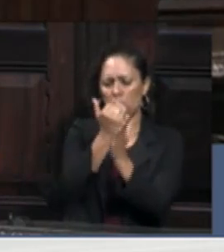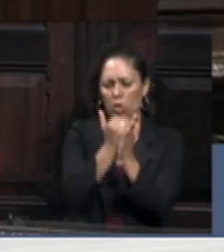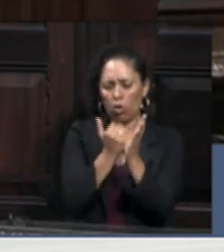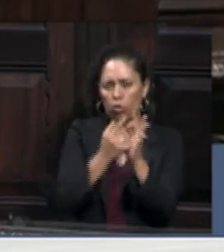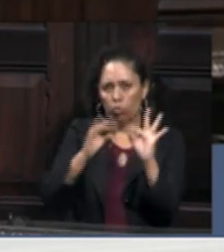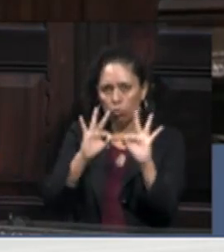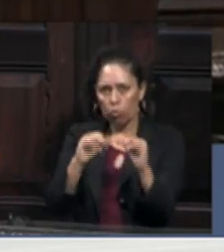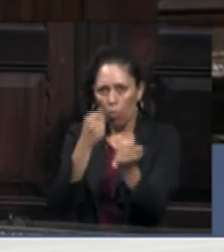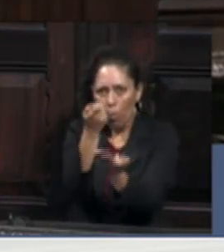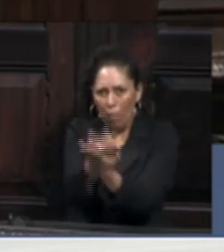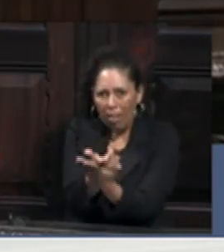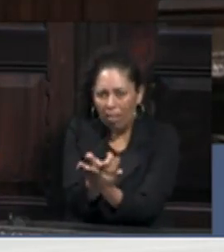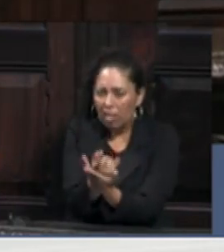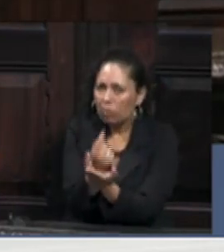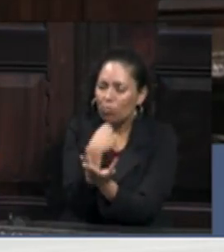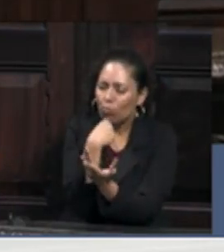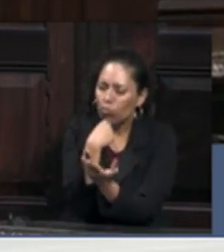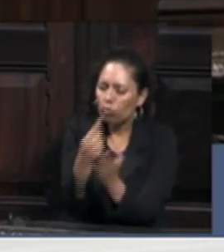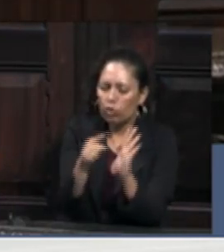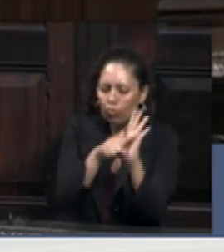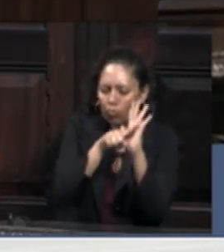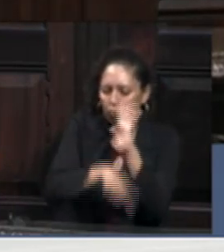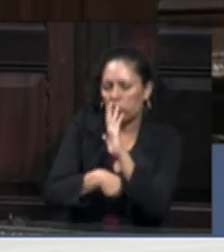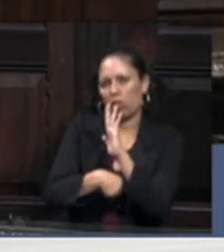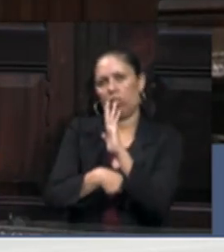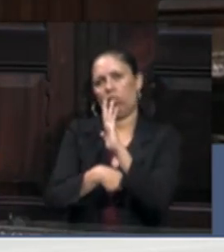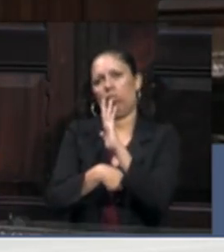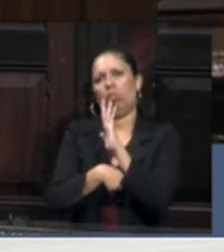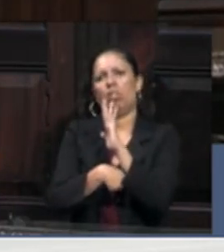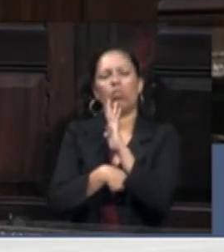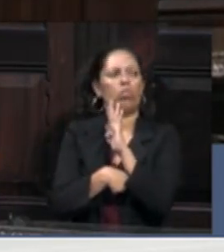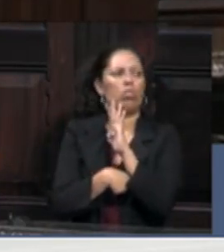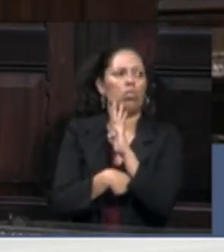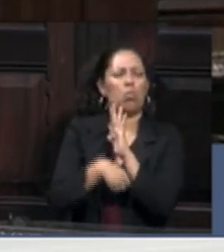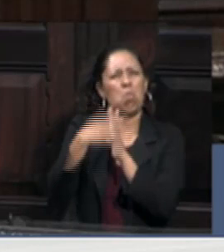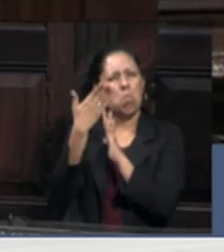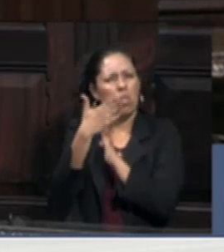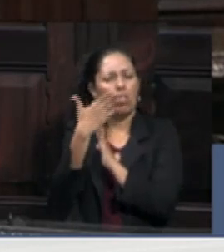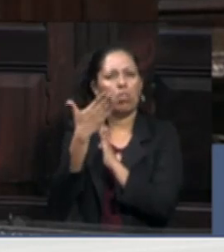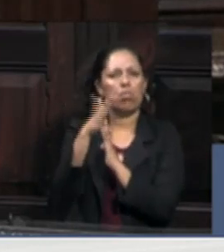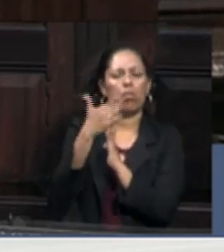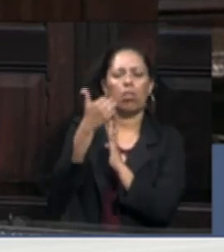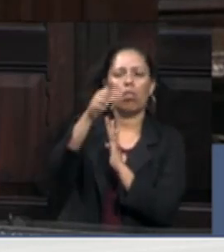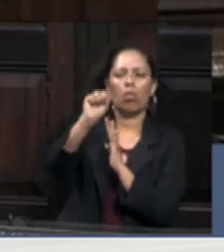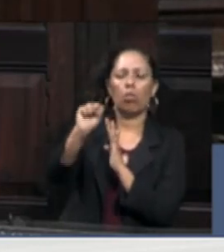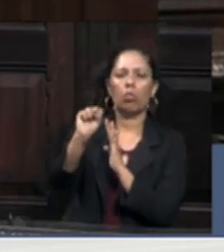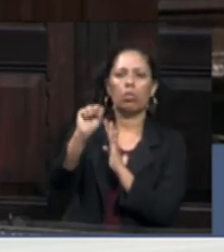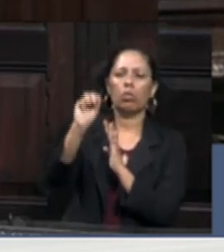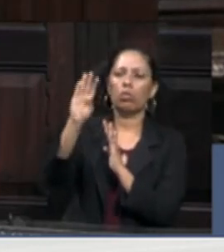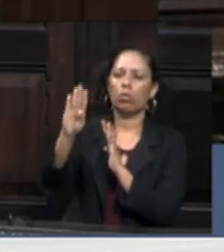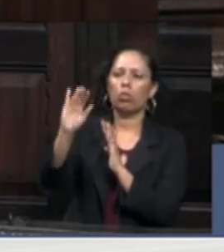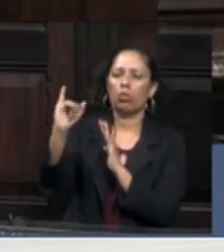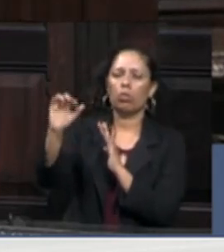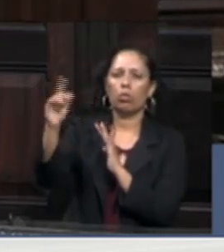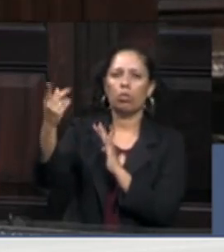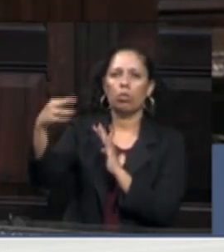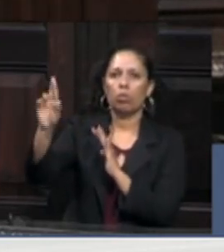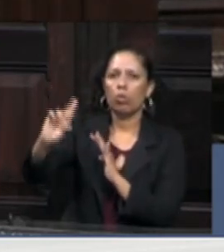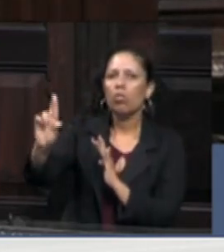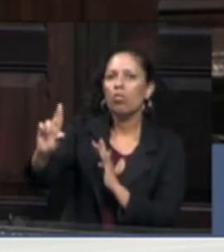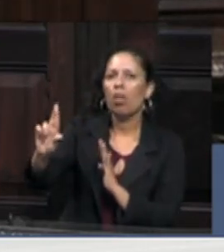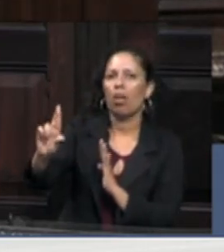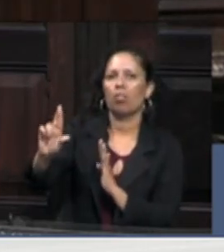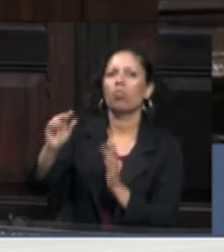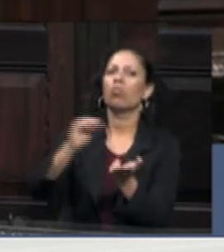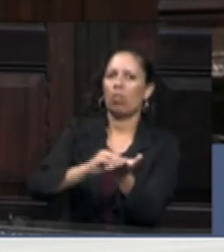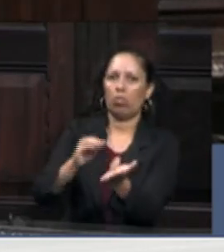2019, que gira em torno de 8 bilhões de reais, é sempre bom